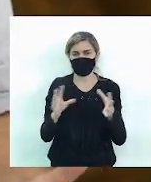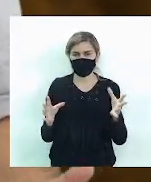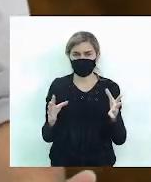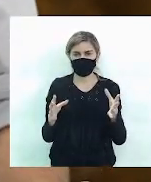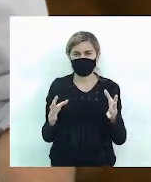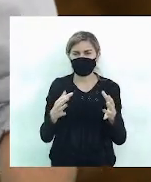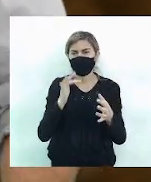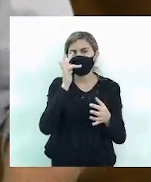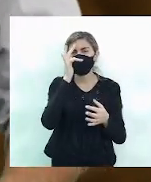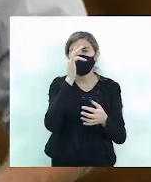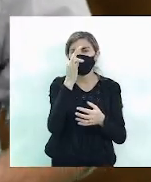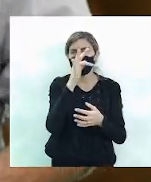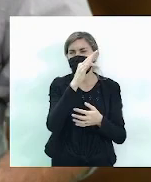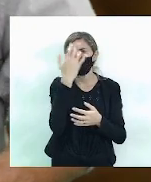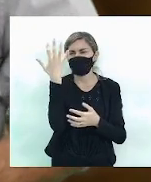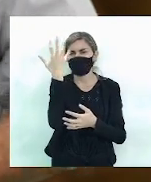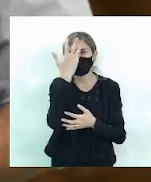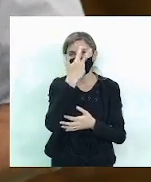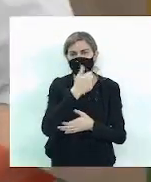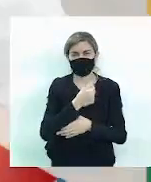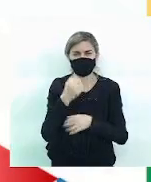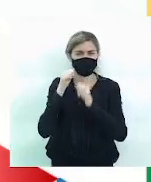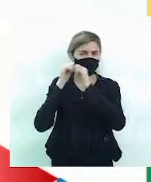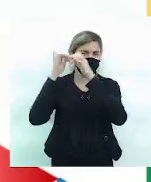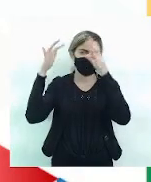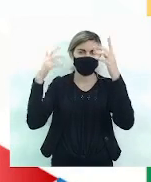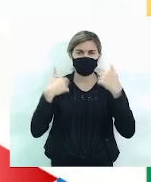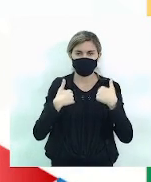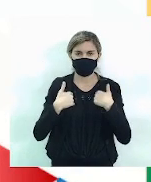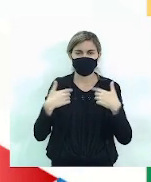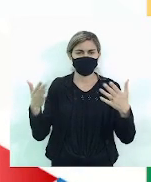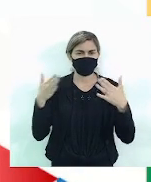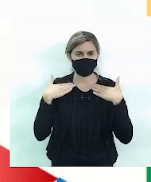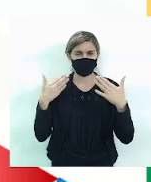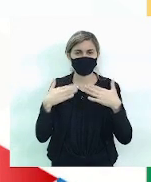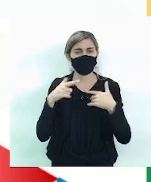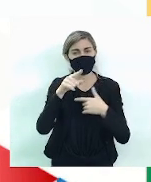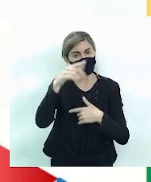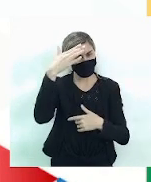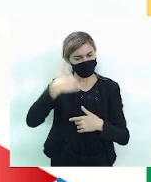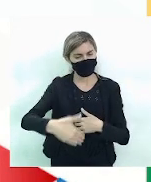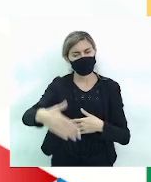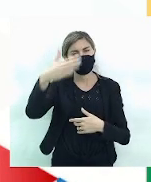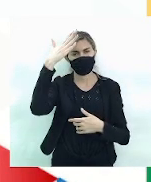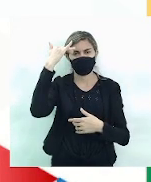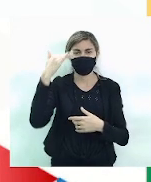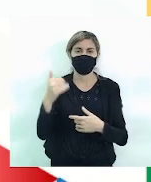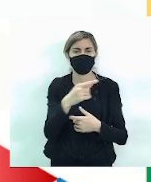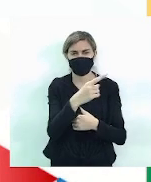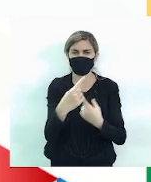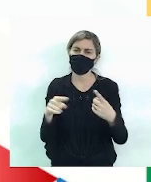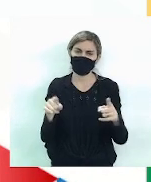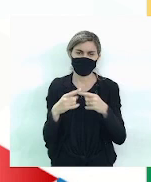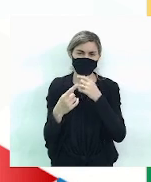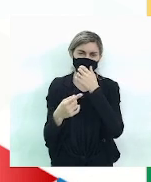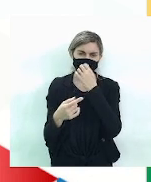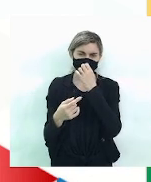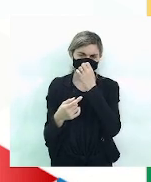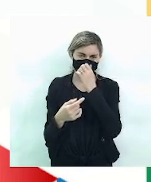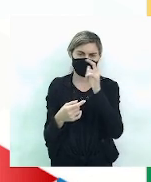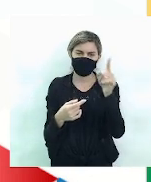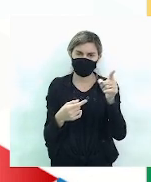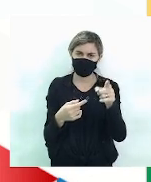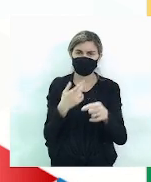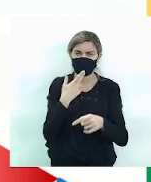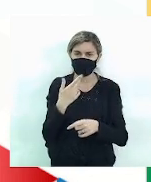flores lindas que eu sonhei no meu verão. Quer dizer que ele vai ter o sucesso, né? Ele vai ter o sucesso, querendo ele ou não, não é? Querendo o rapaz lá